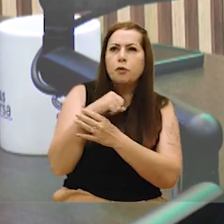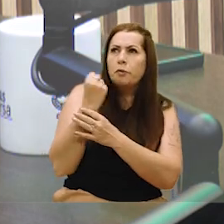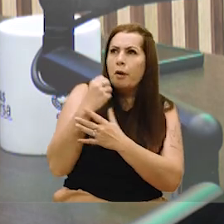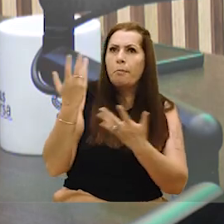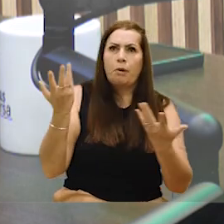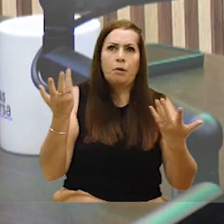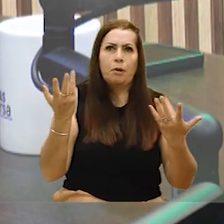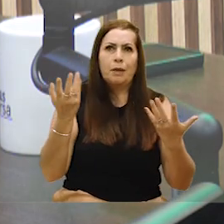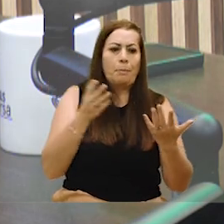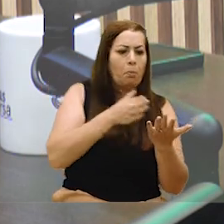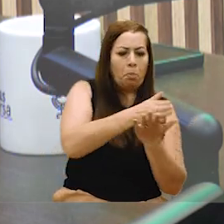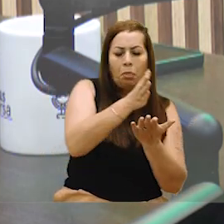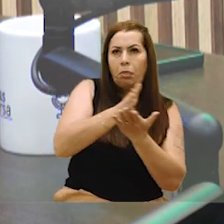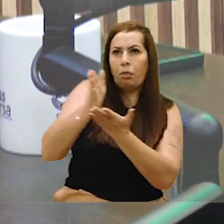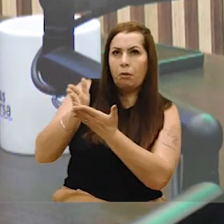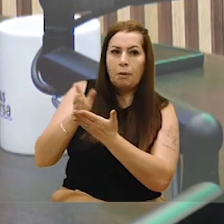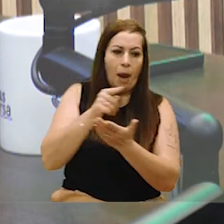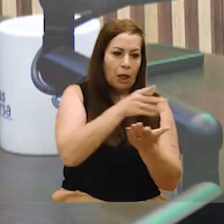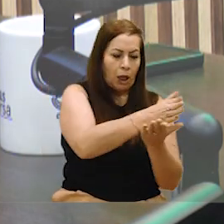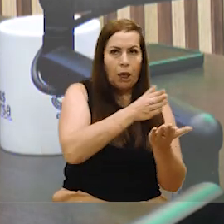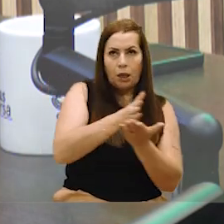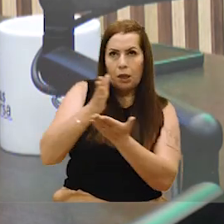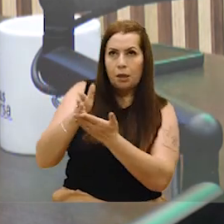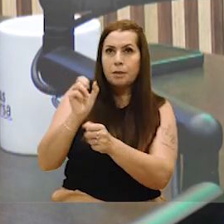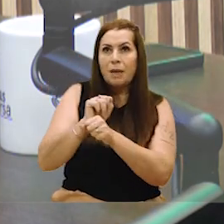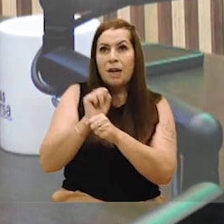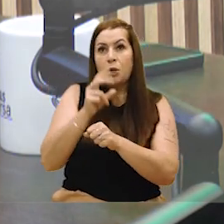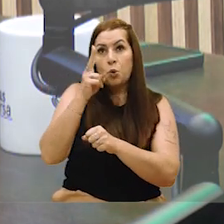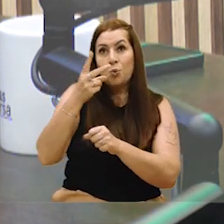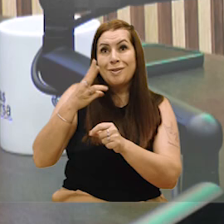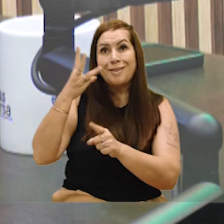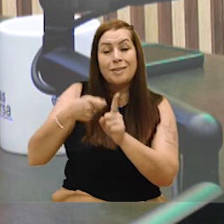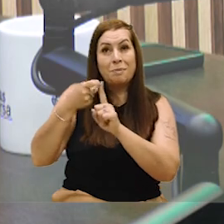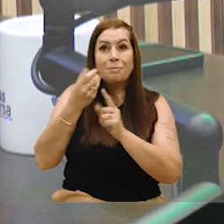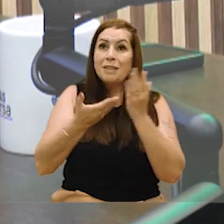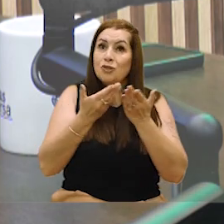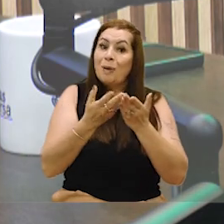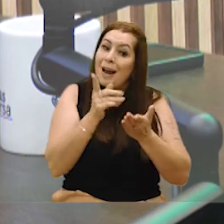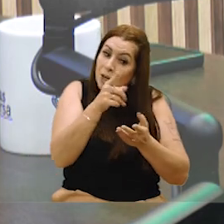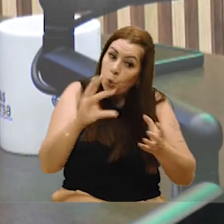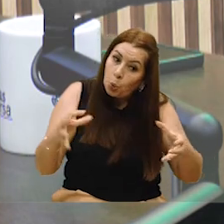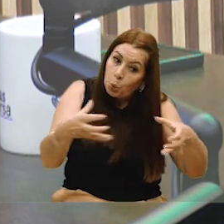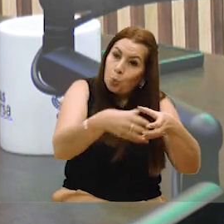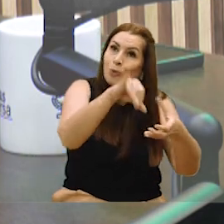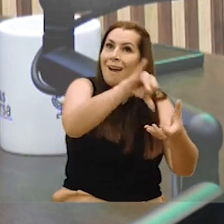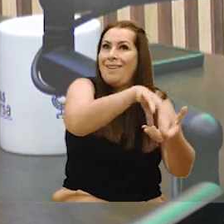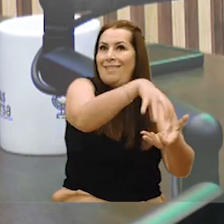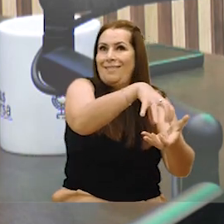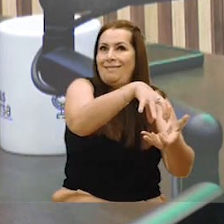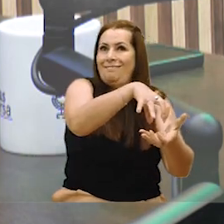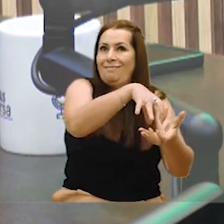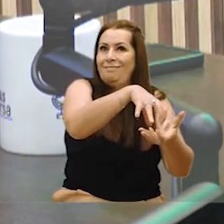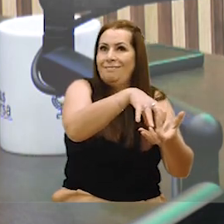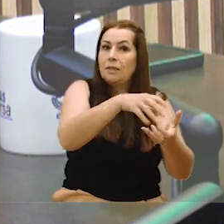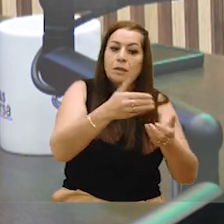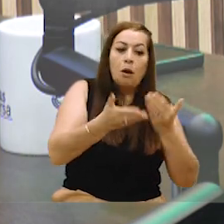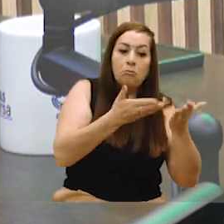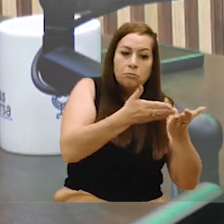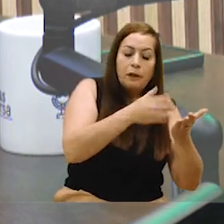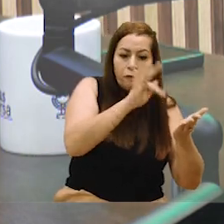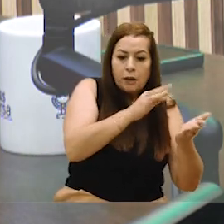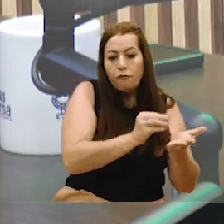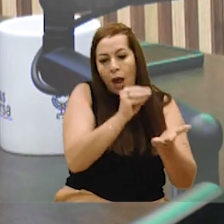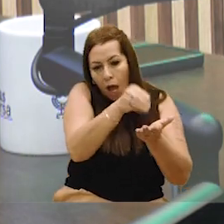fisioterapeuta. Ao invés de ele ir de um lugar para o outro, esperar 2, 3 meses para ser atendido, vai ter tudo naquele ambiente. Ele sai de uma